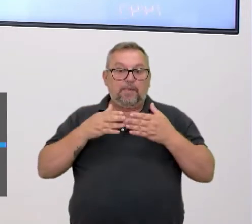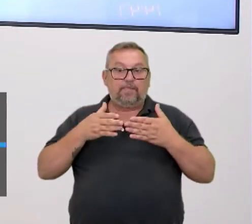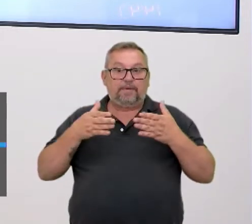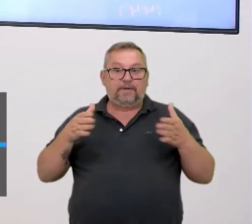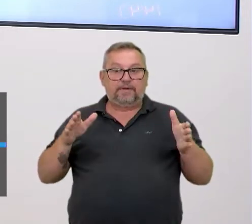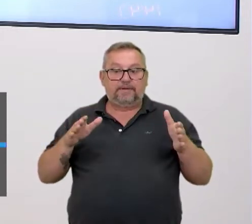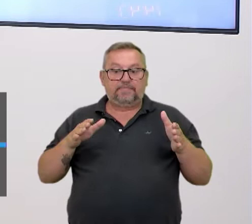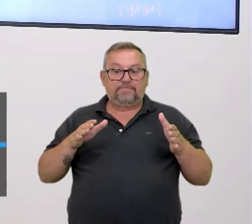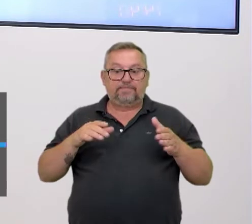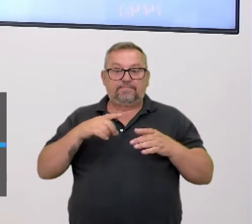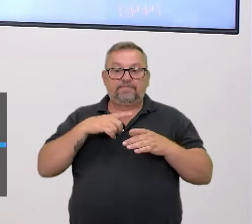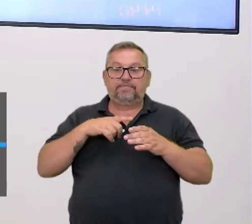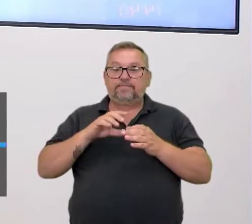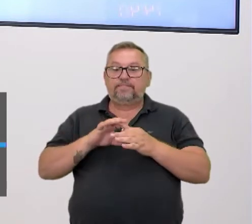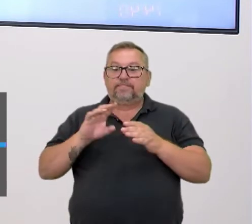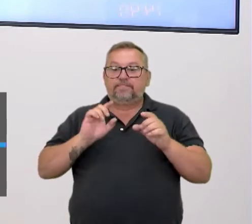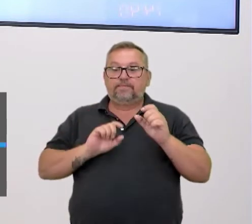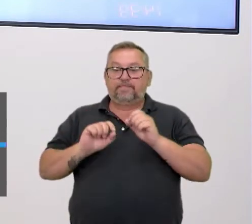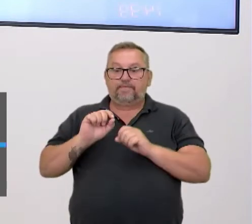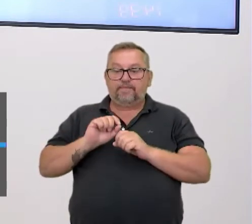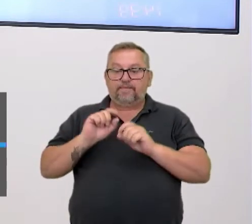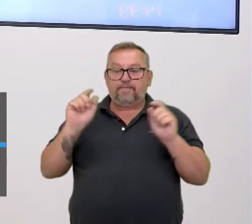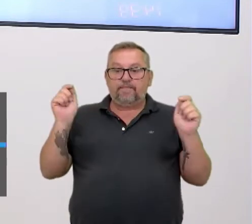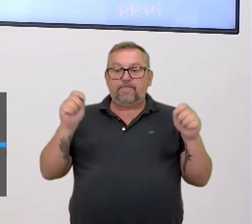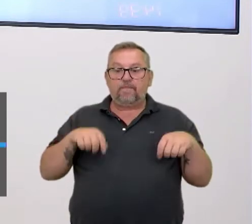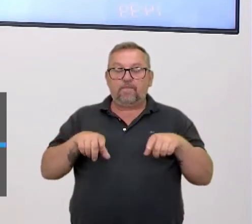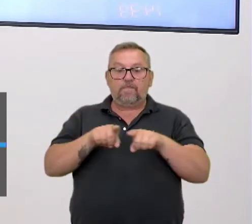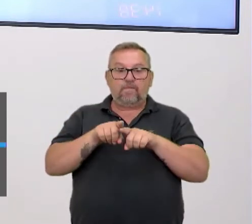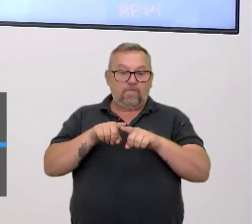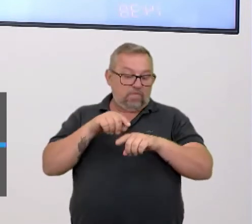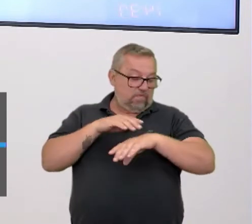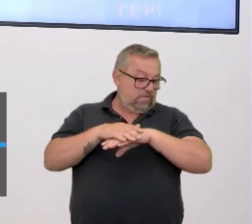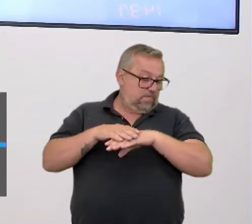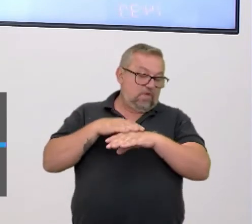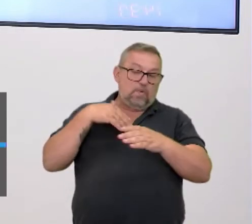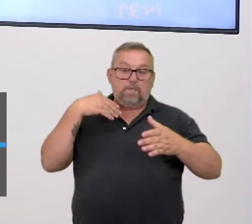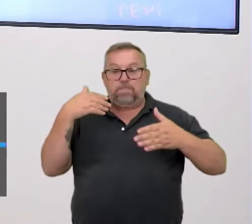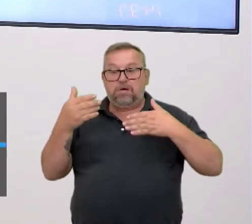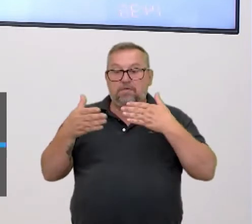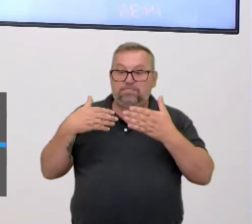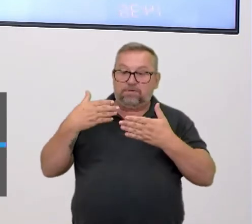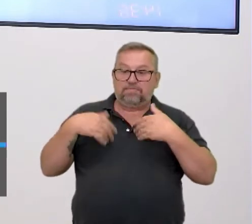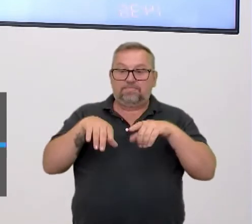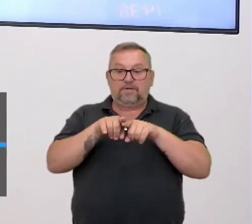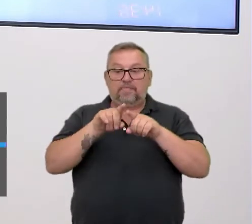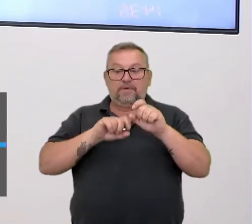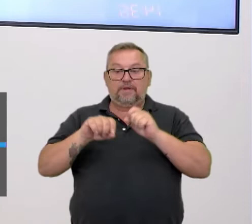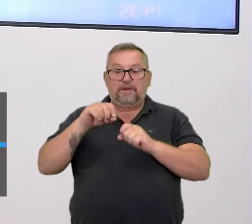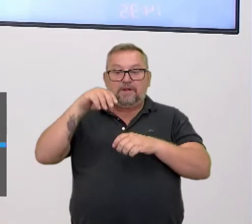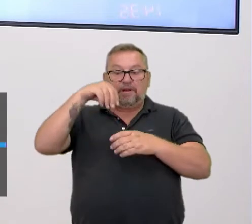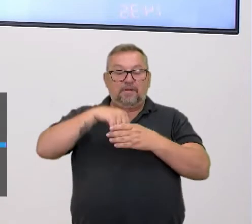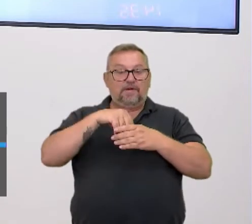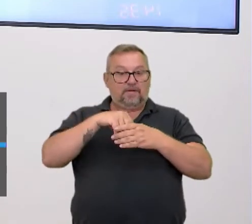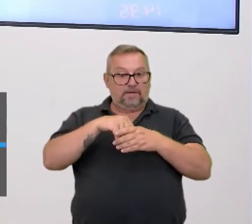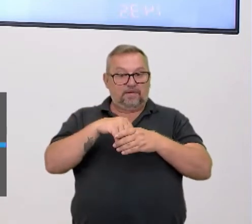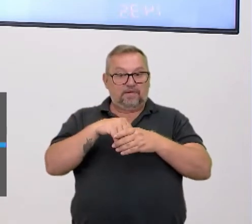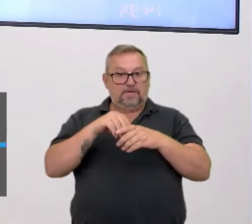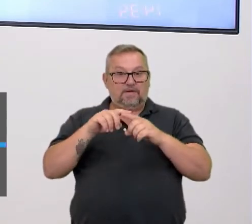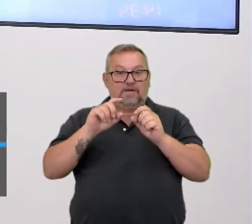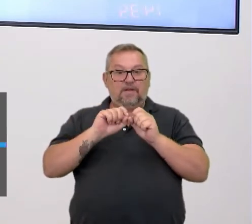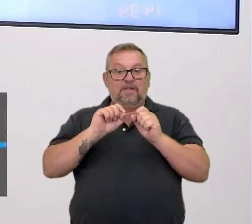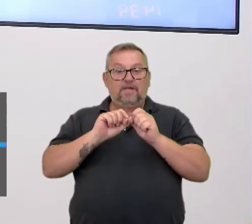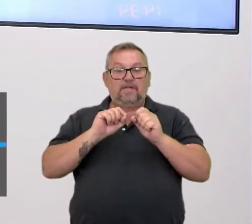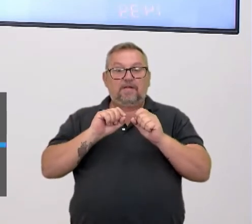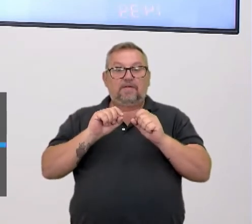uma ciência que permite aí possibilidades de discussões, né, teóricas, metodológicas acerca